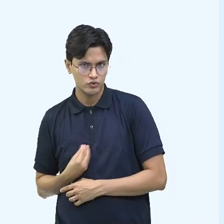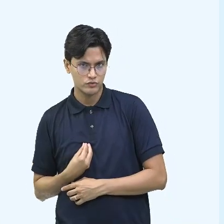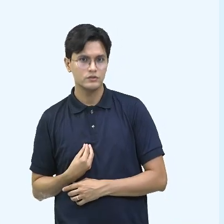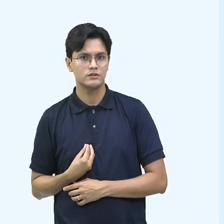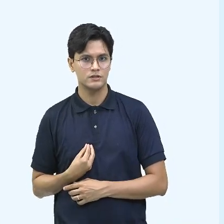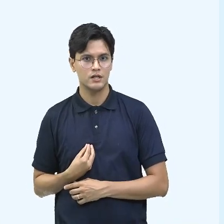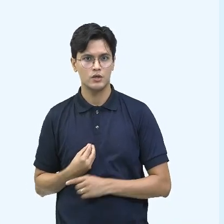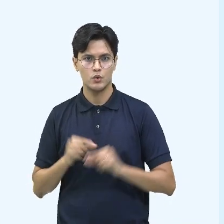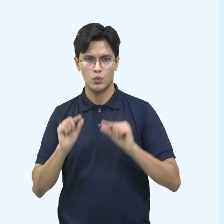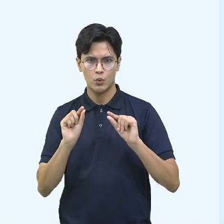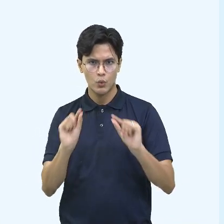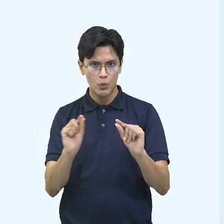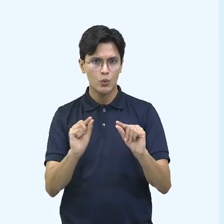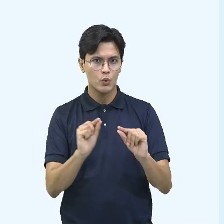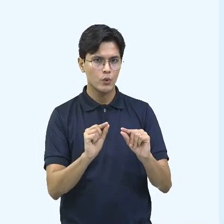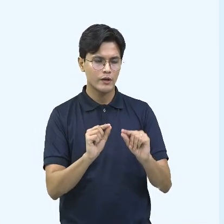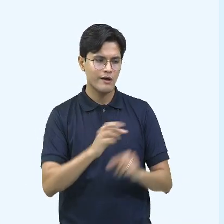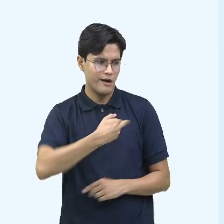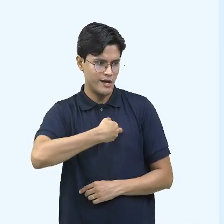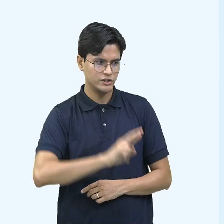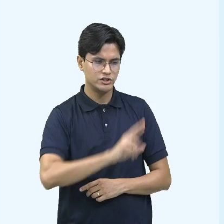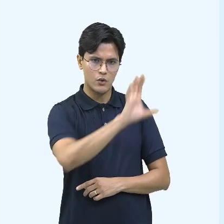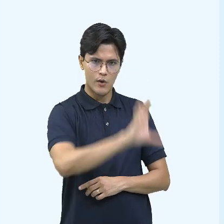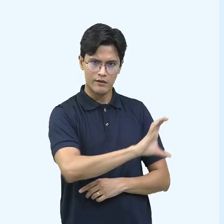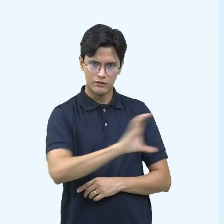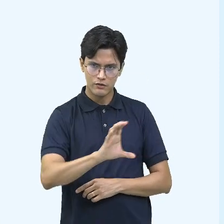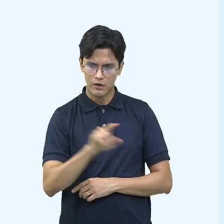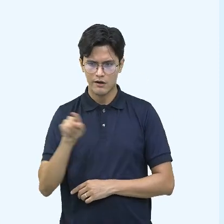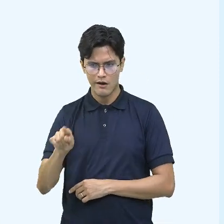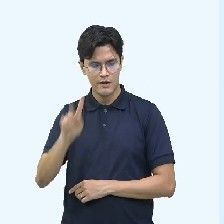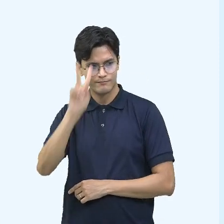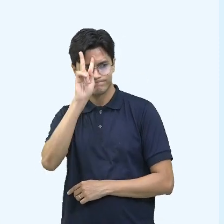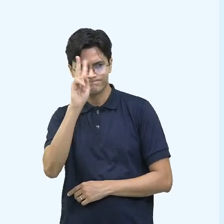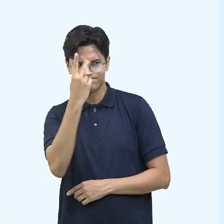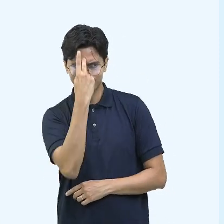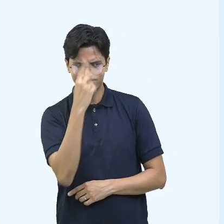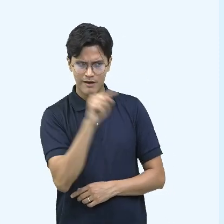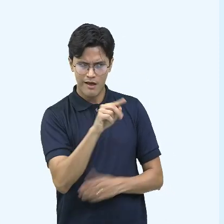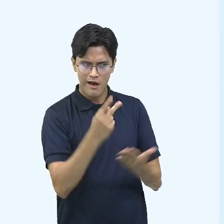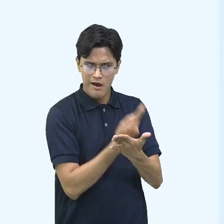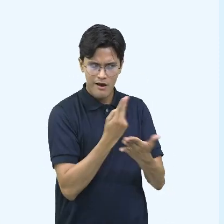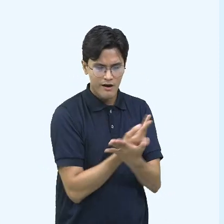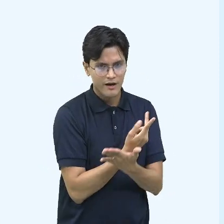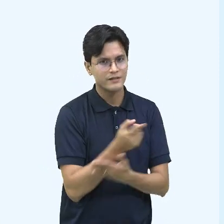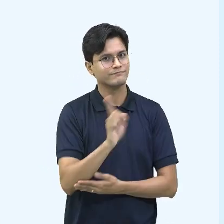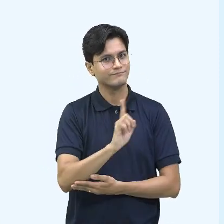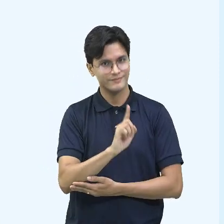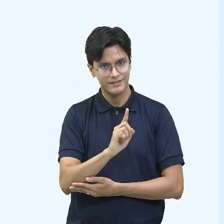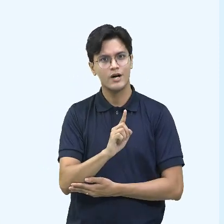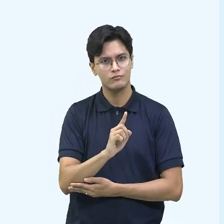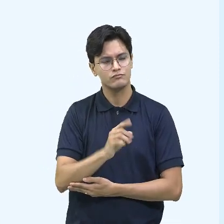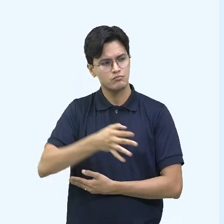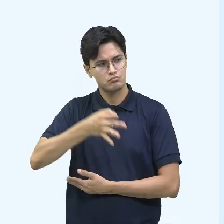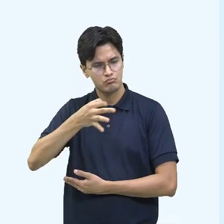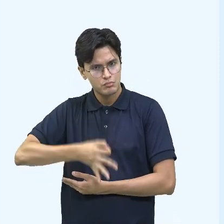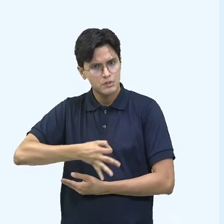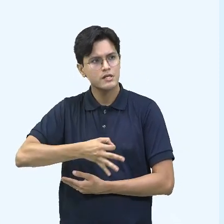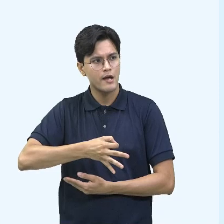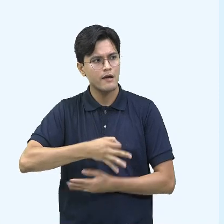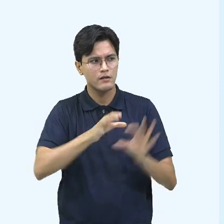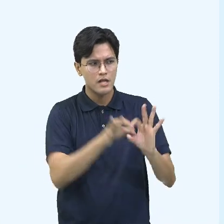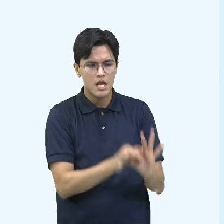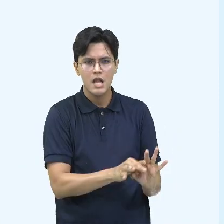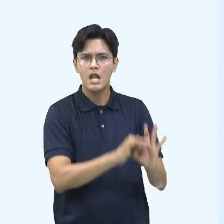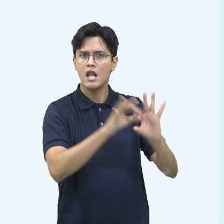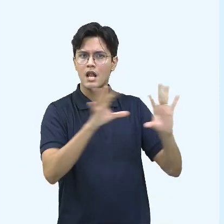considera mais a religião católica como proibida. Ele já apresenta essa